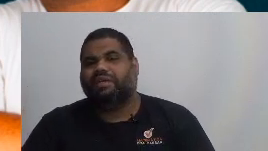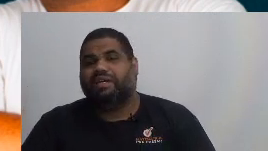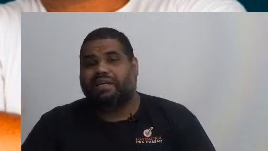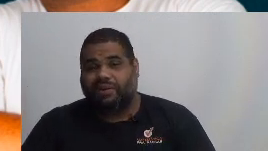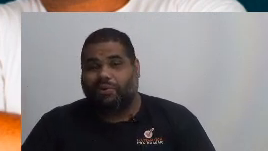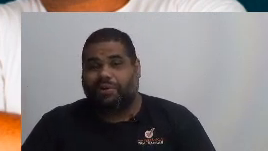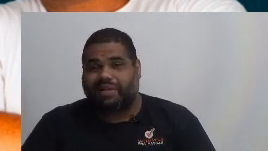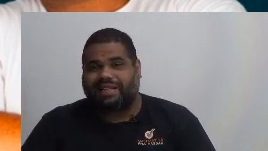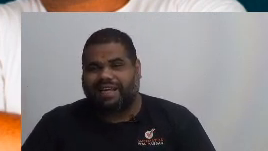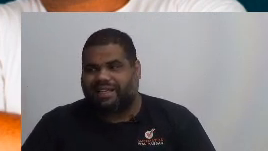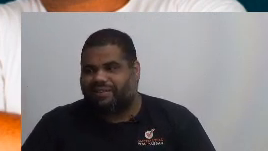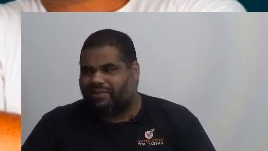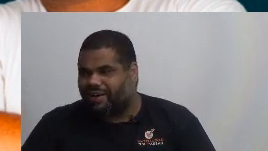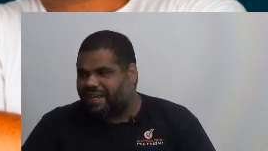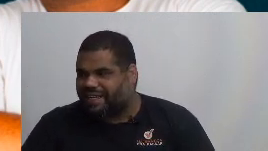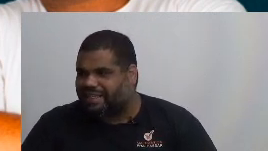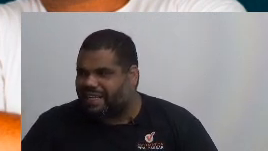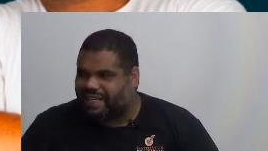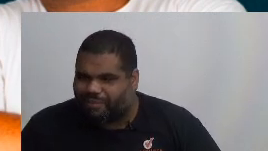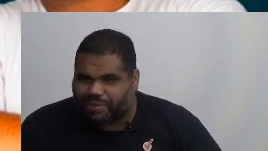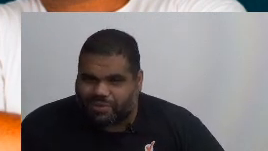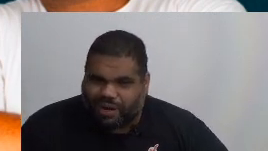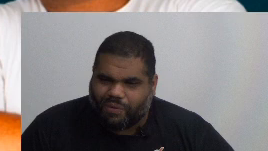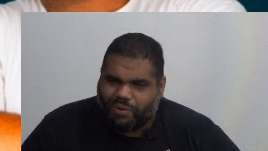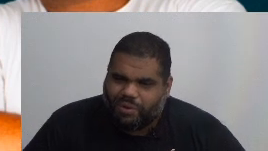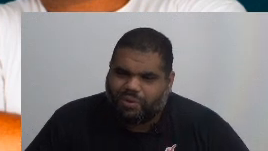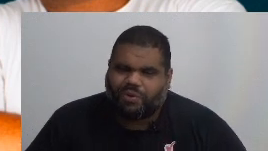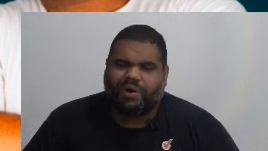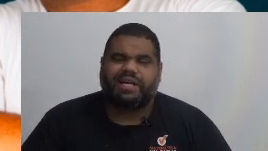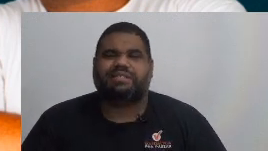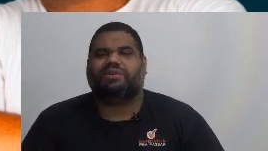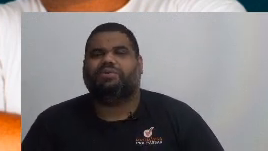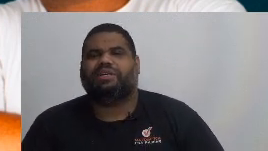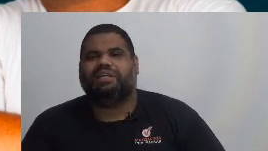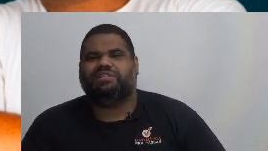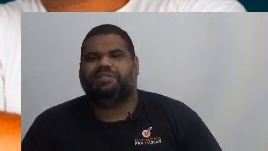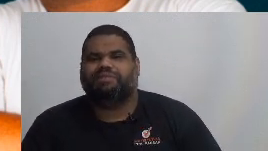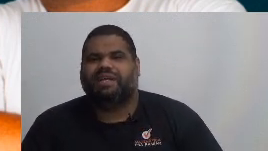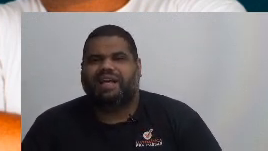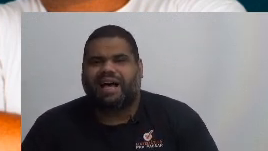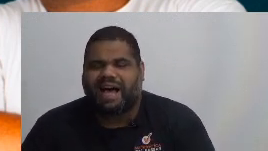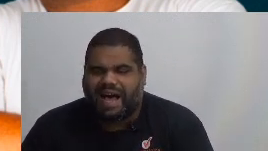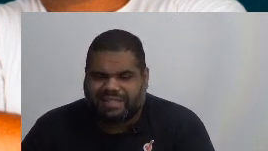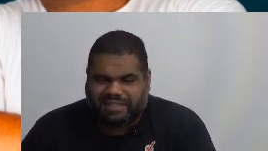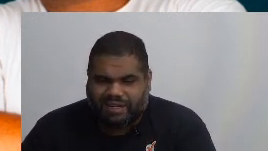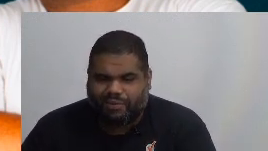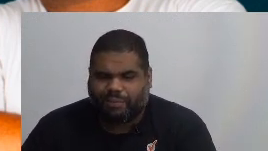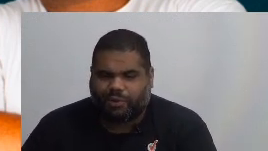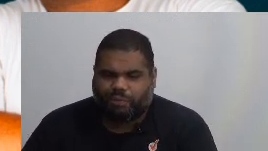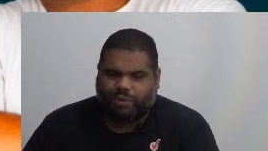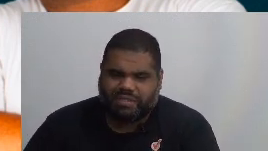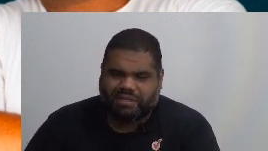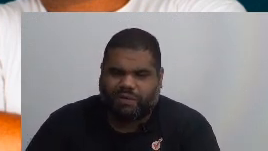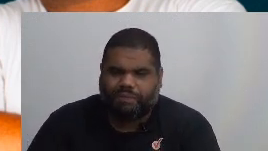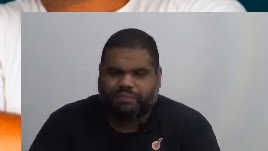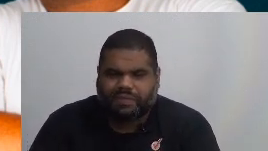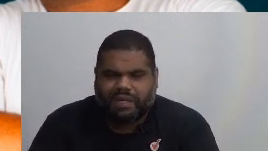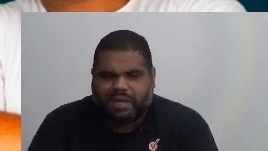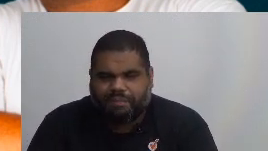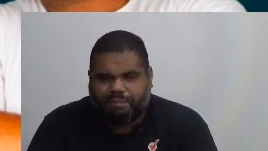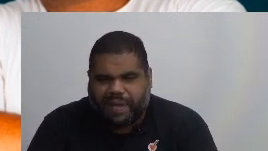mão e olho na tela. Olha aí na telinha, pessoal. Correção do quiz, razão e